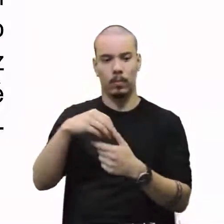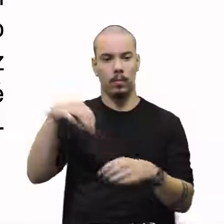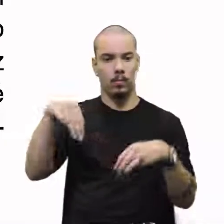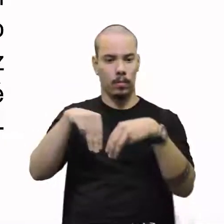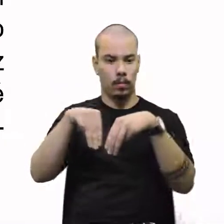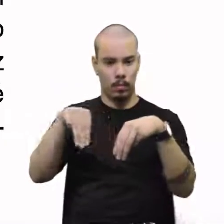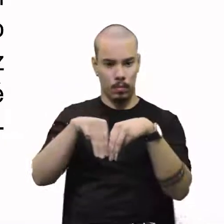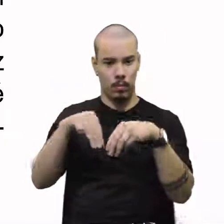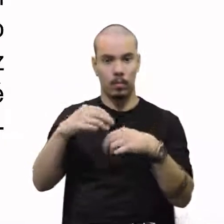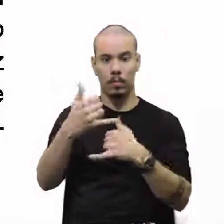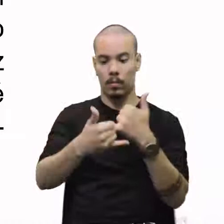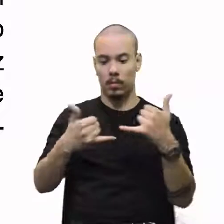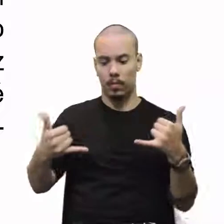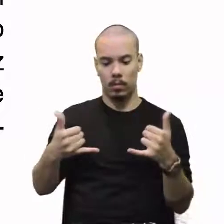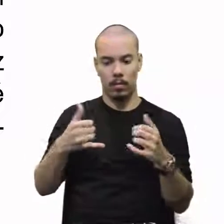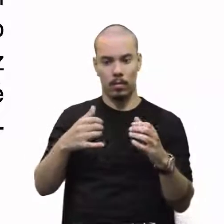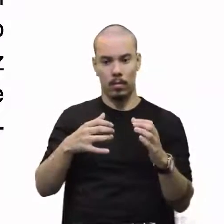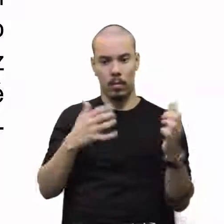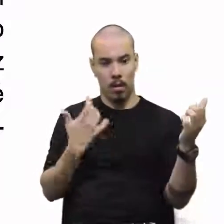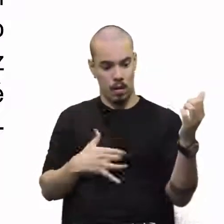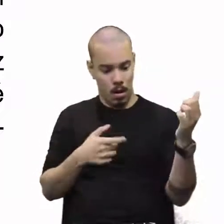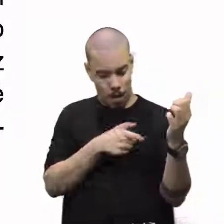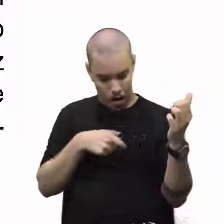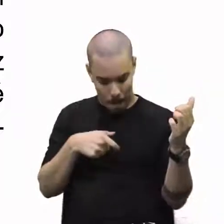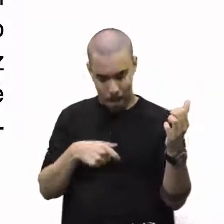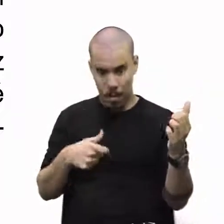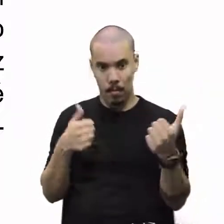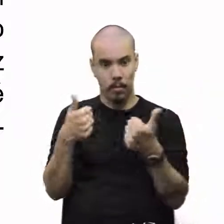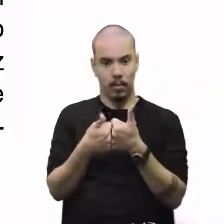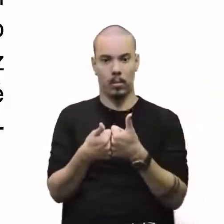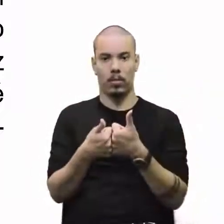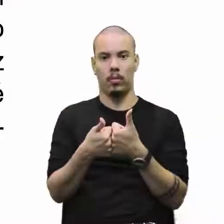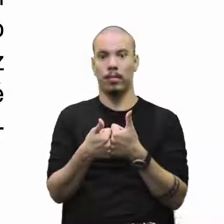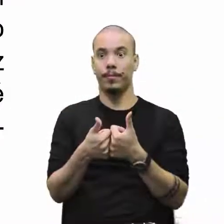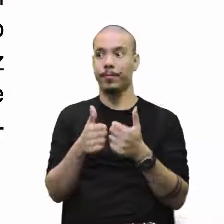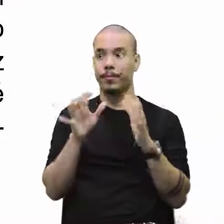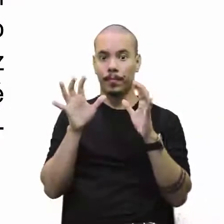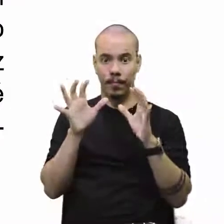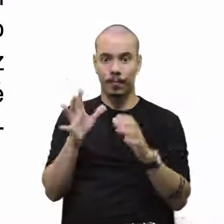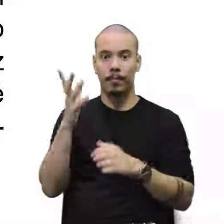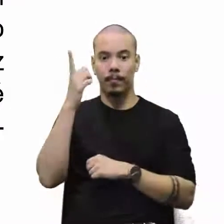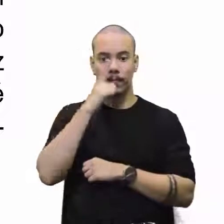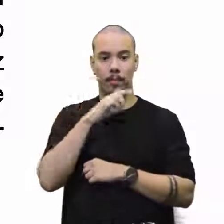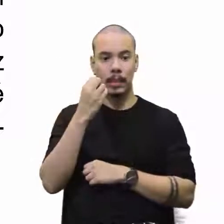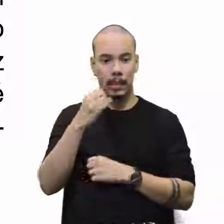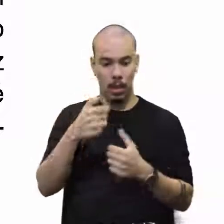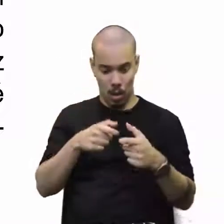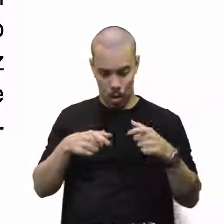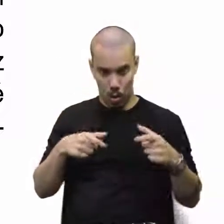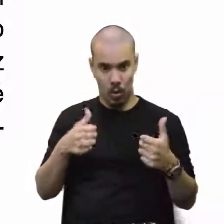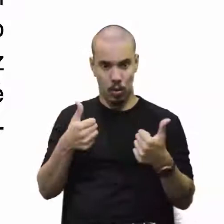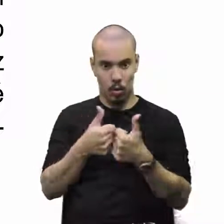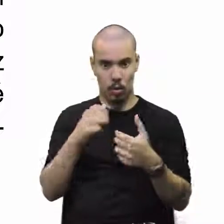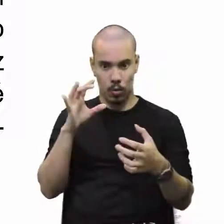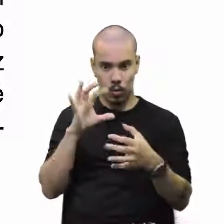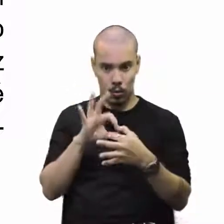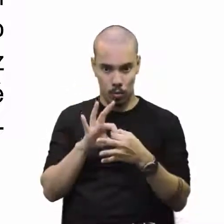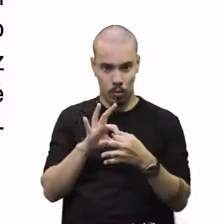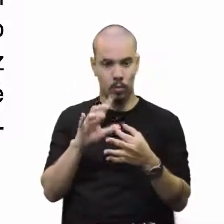na corda da guitarra que está próxima a ele. Assim, quando a corda é tocada,